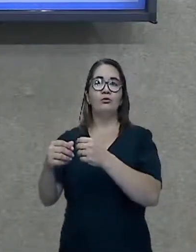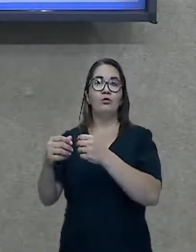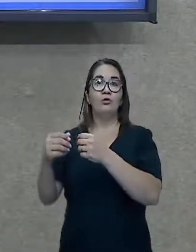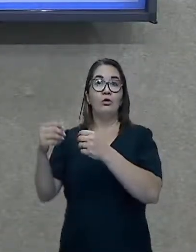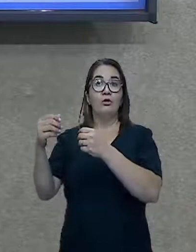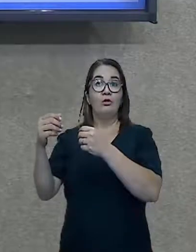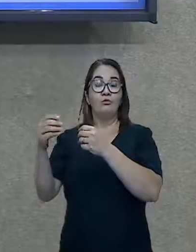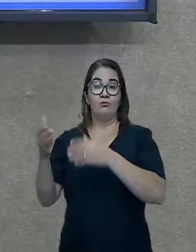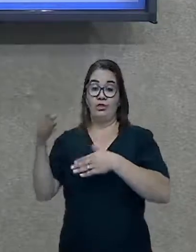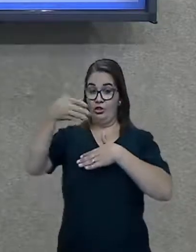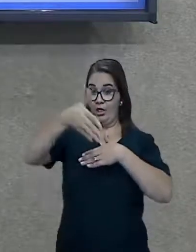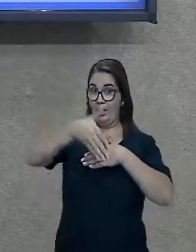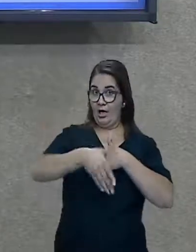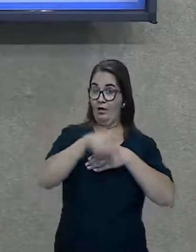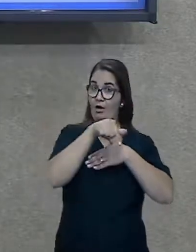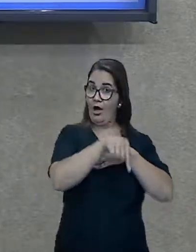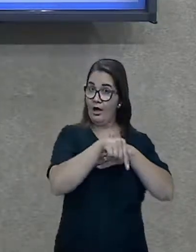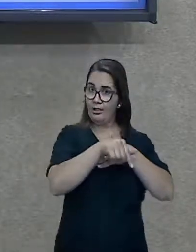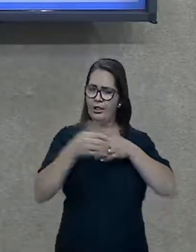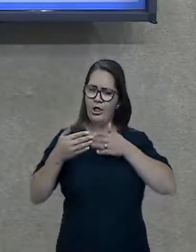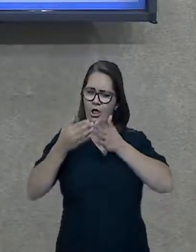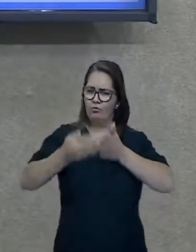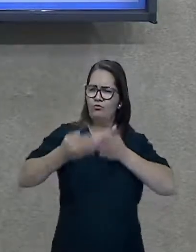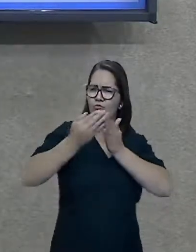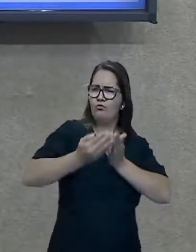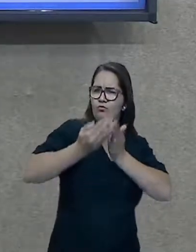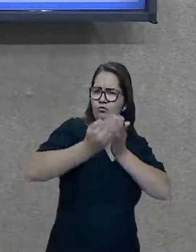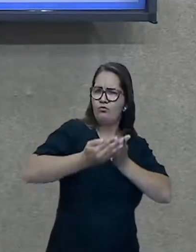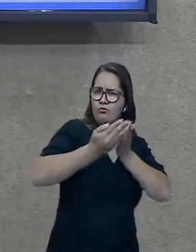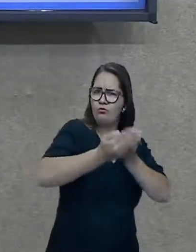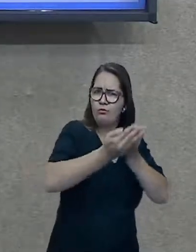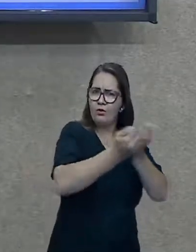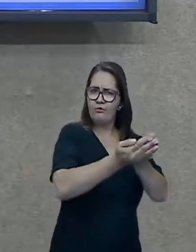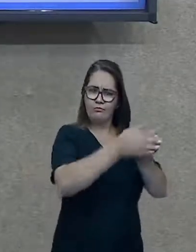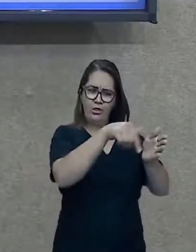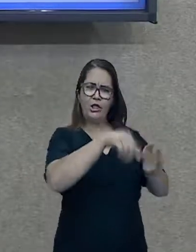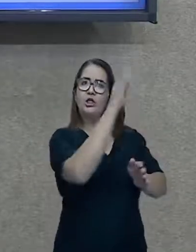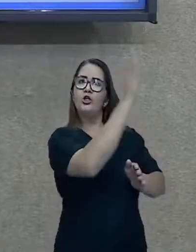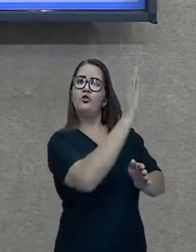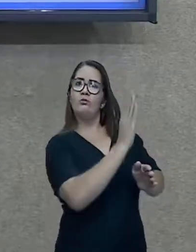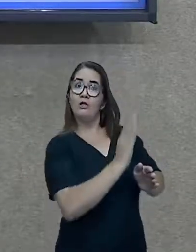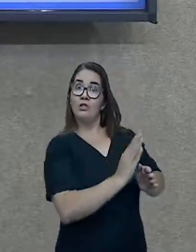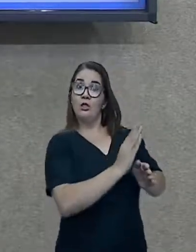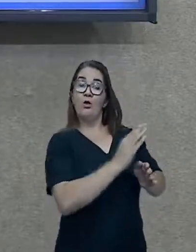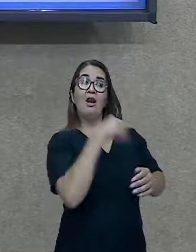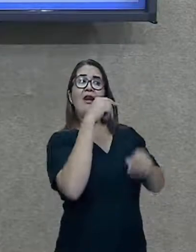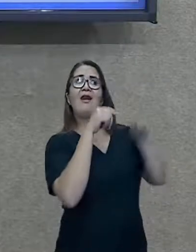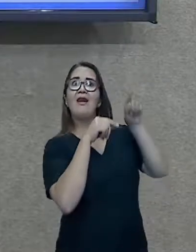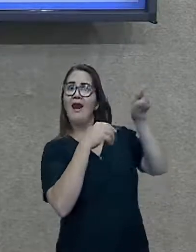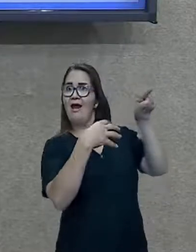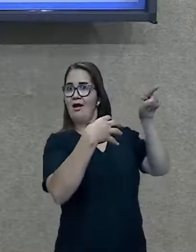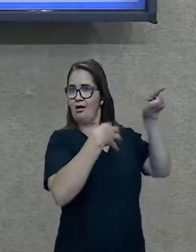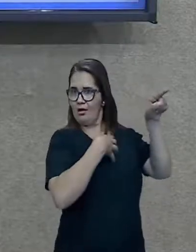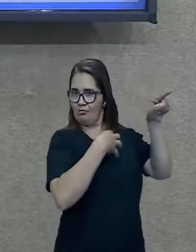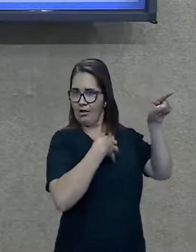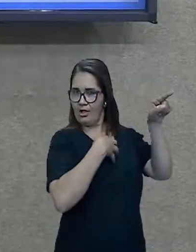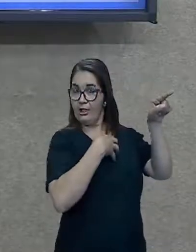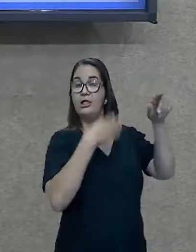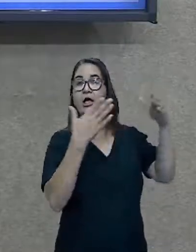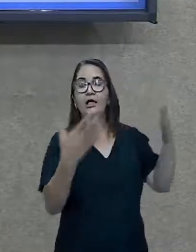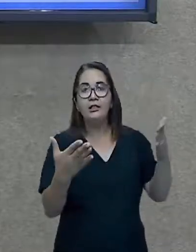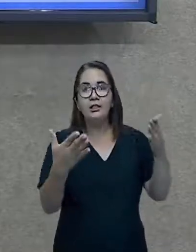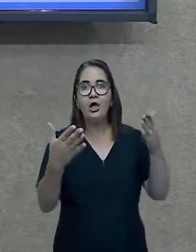e no navio negreiro, sacerdotes, líderes políticos, príncipes, artistas, e